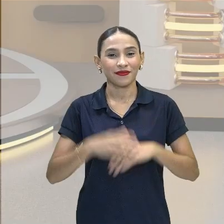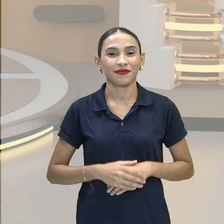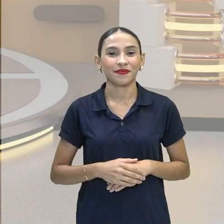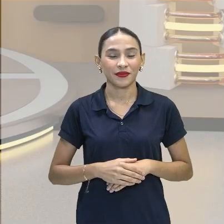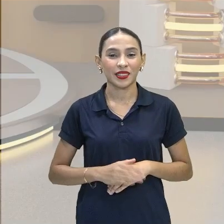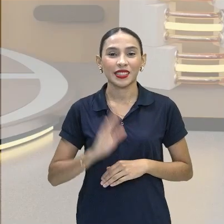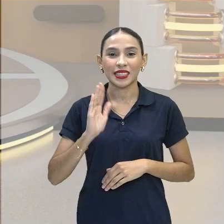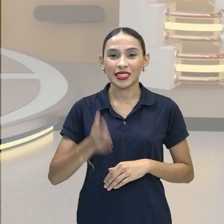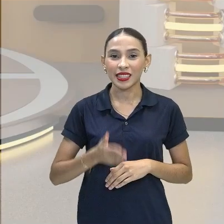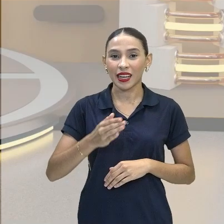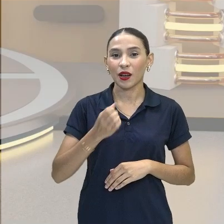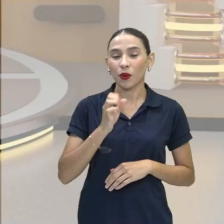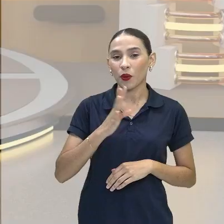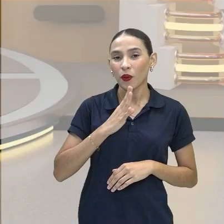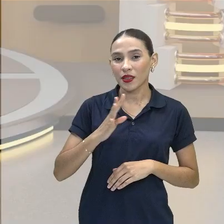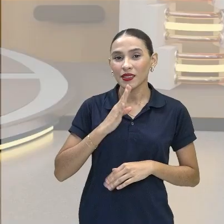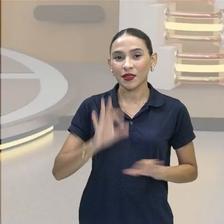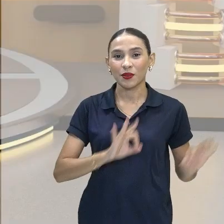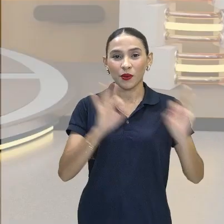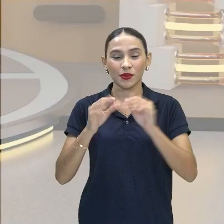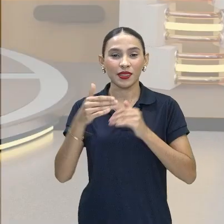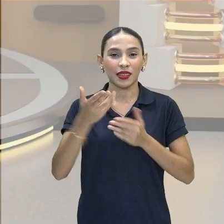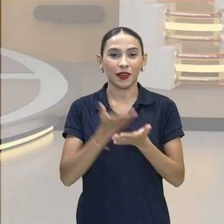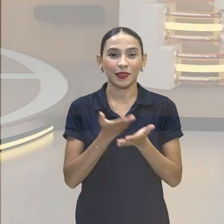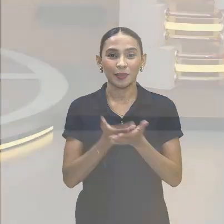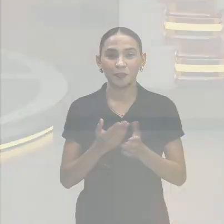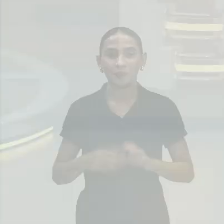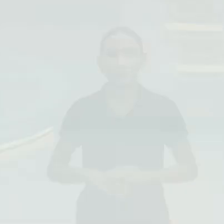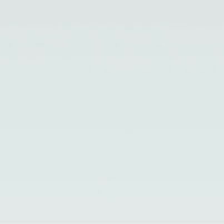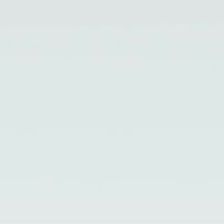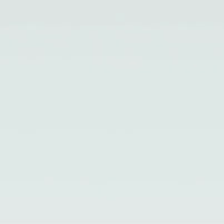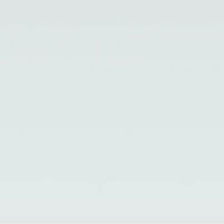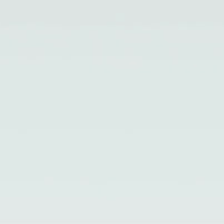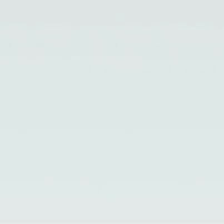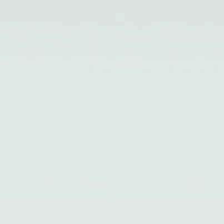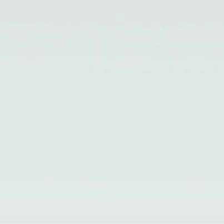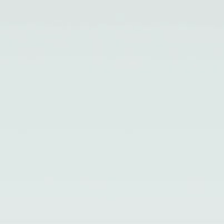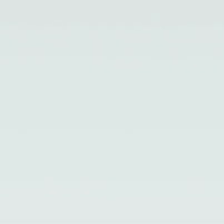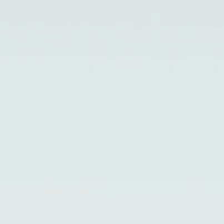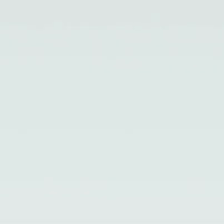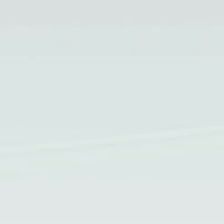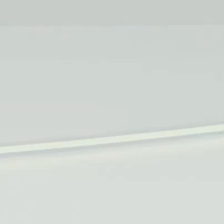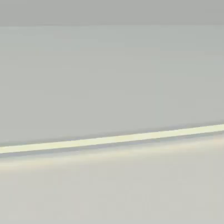tendo isto em mente, vamos iniciar mais uma aula.